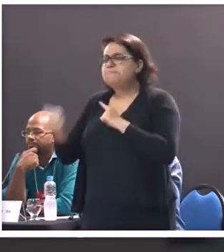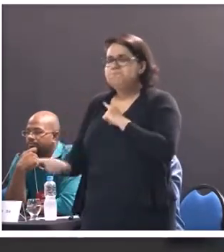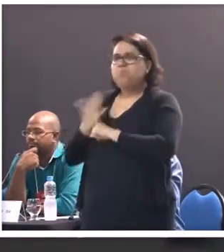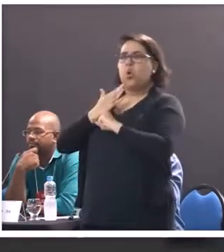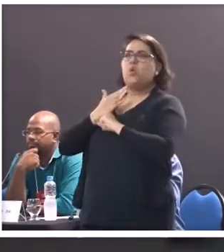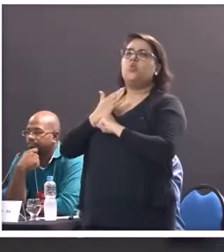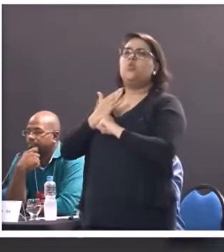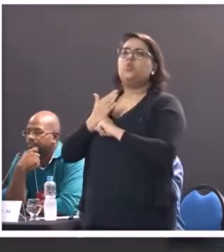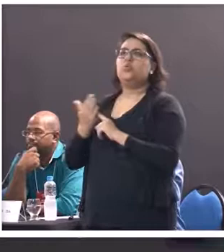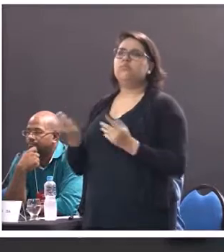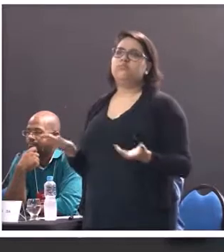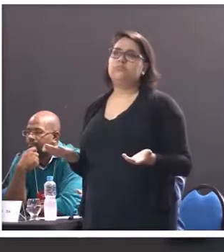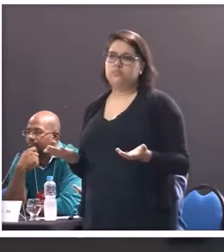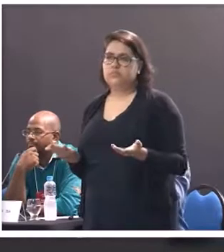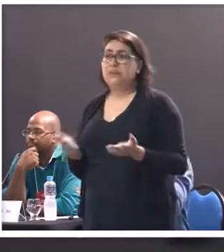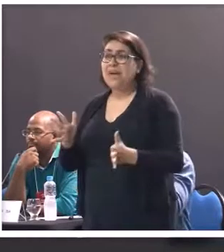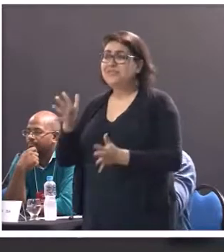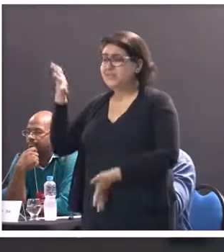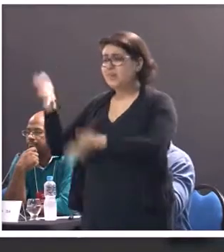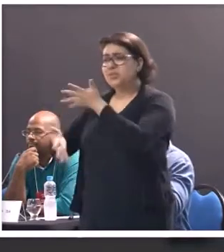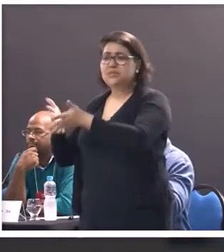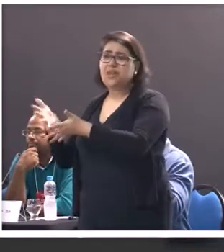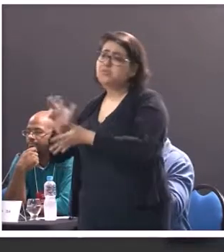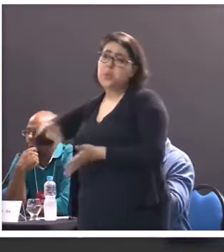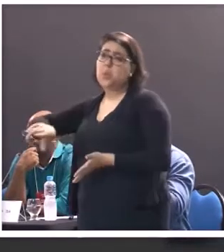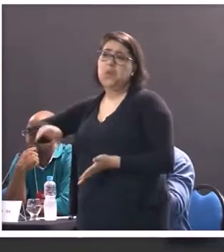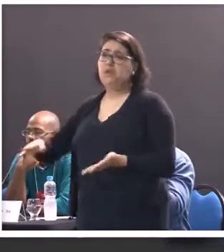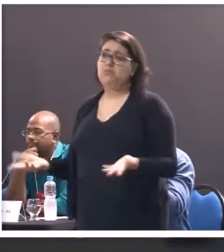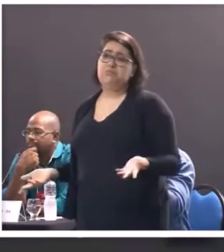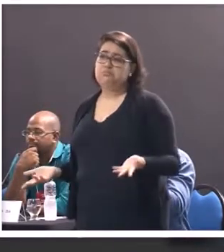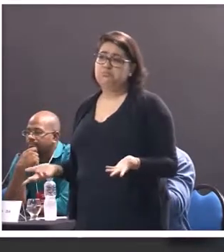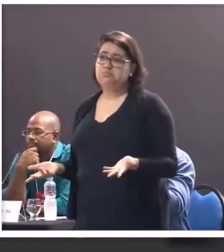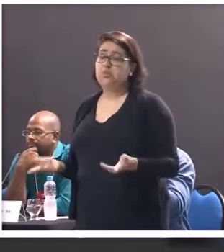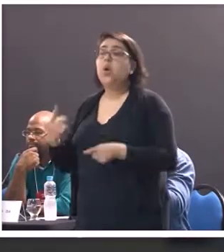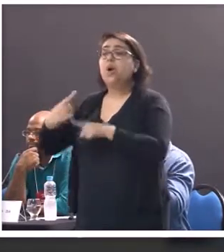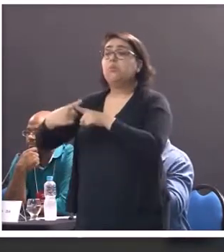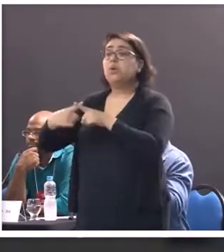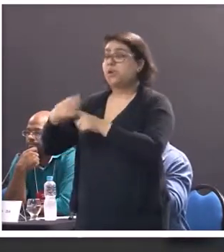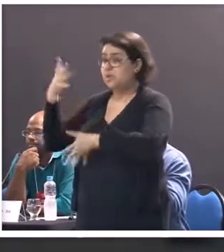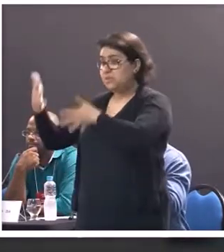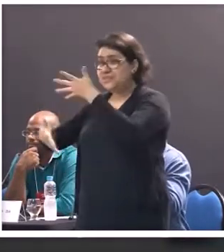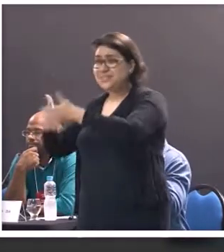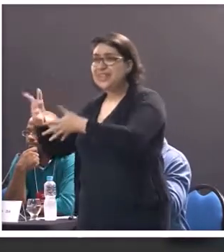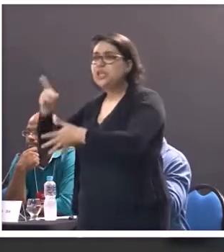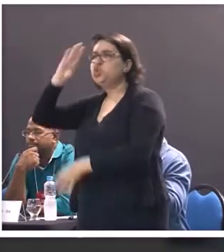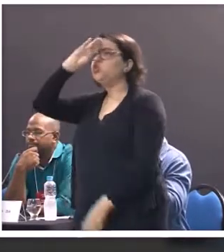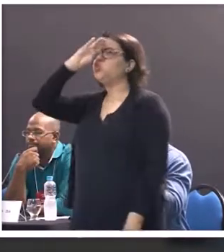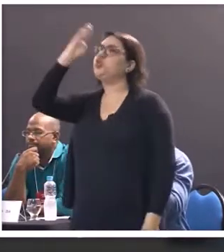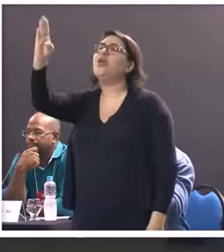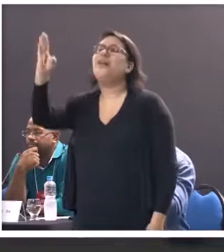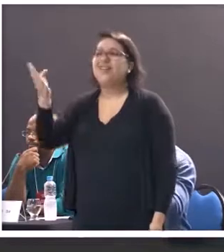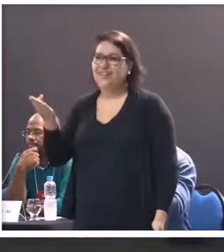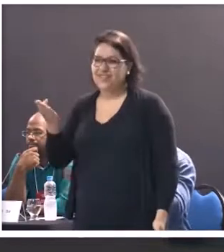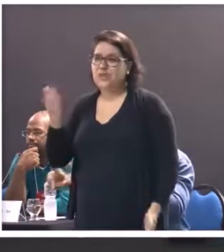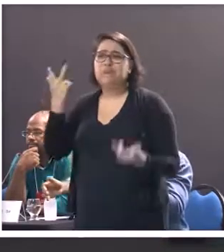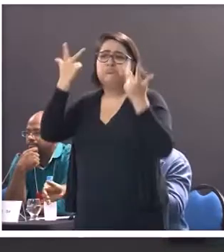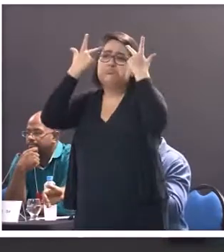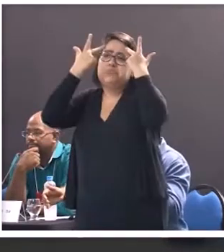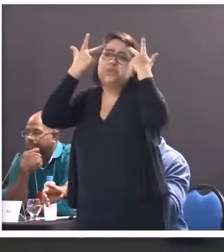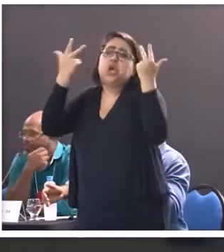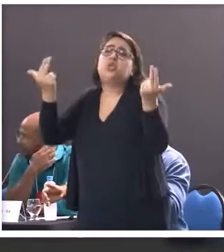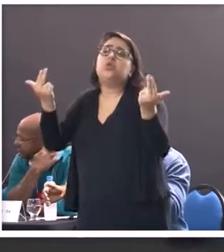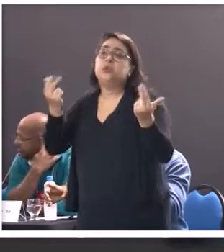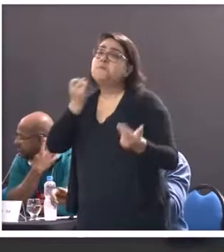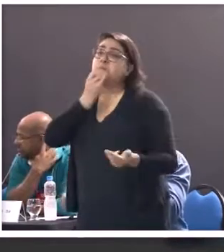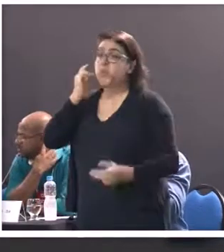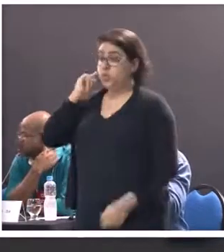ofensivo. Na língua de sinais, não. Porque a língua de sinais ela é muito direta. O surdo, quando ele vai falar